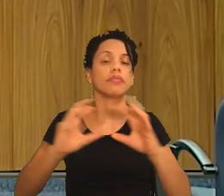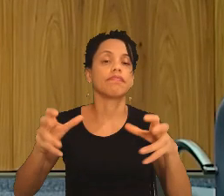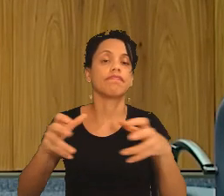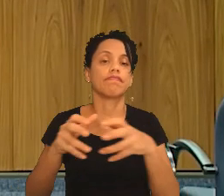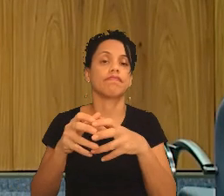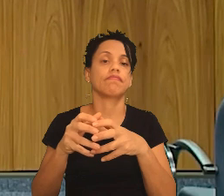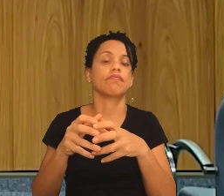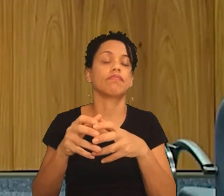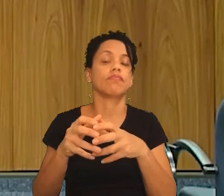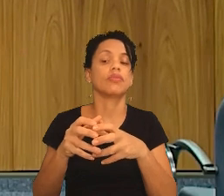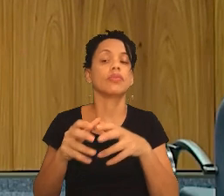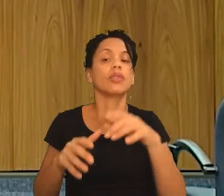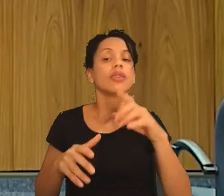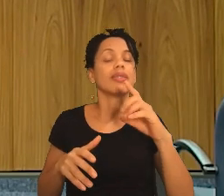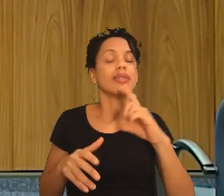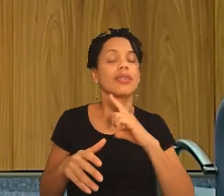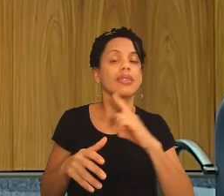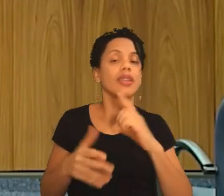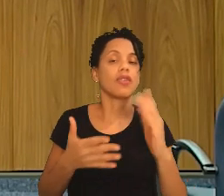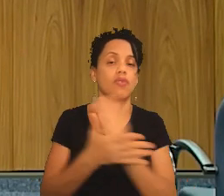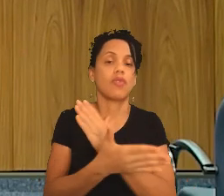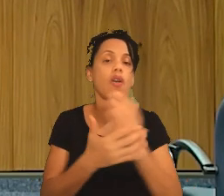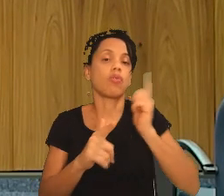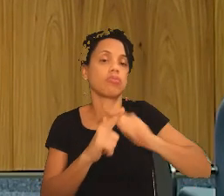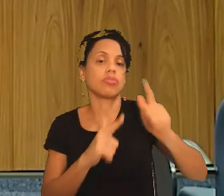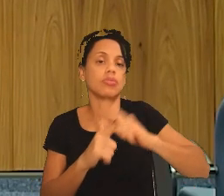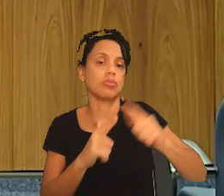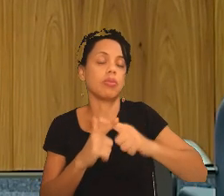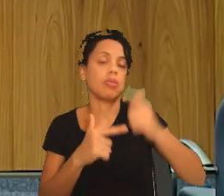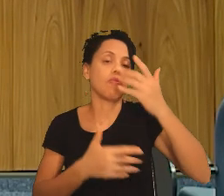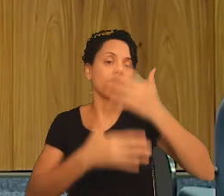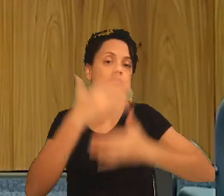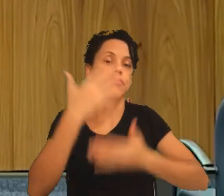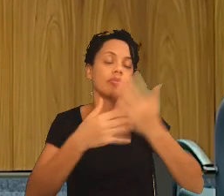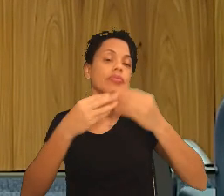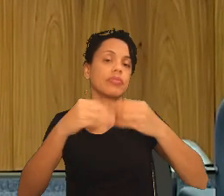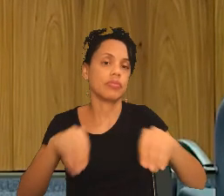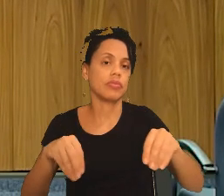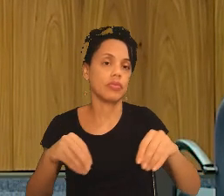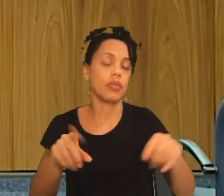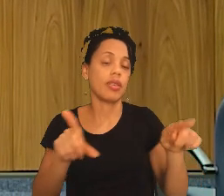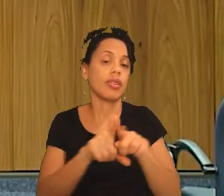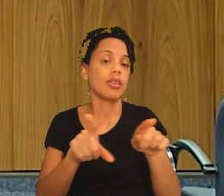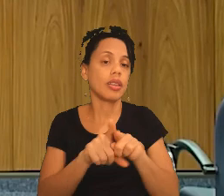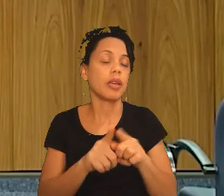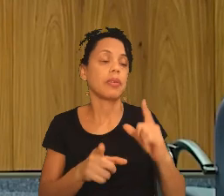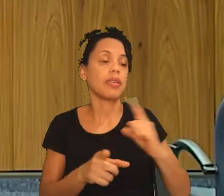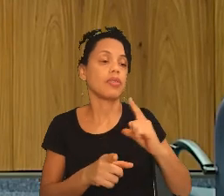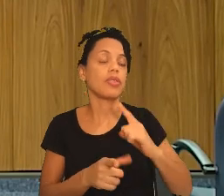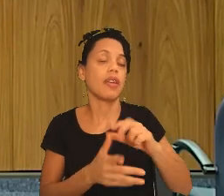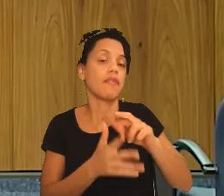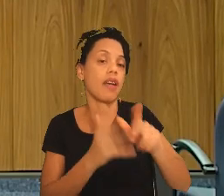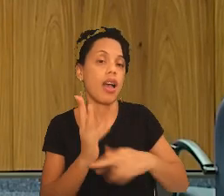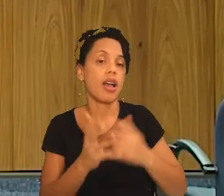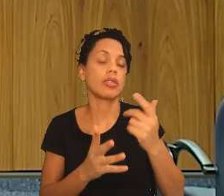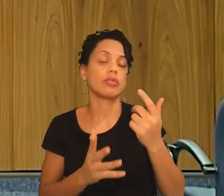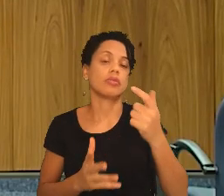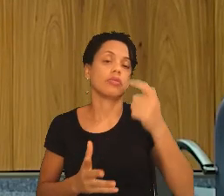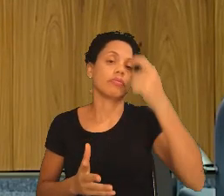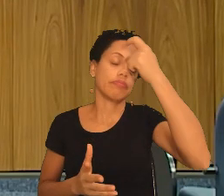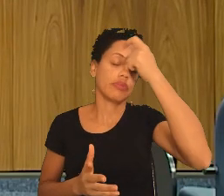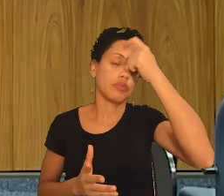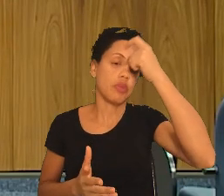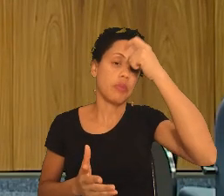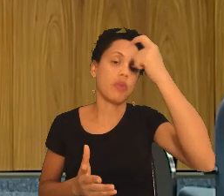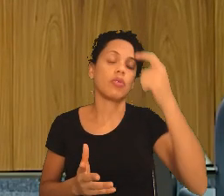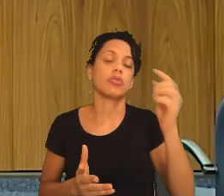que geralmente foi a política oficial adotada, ora de extermínio, se apresentam em relação a esses